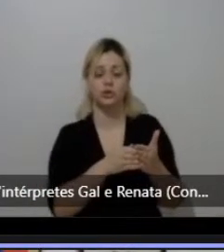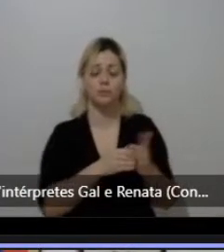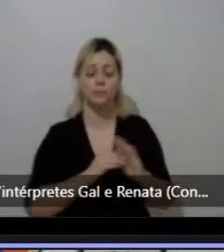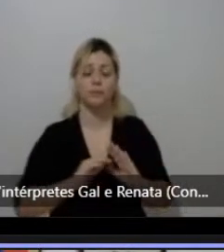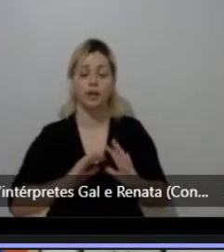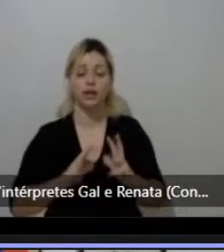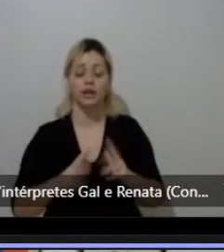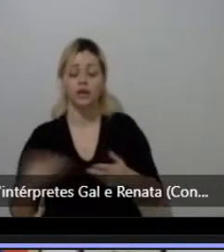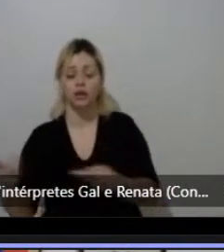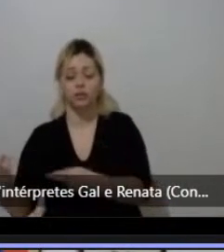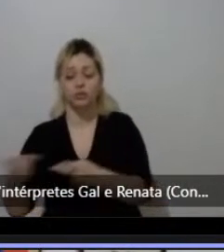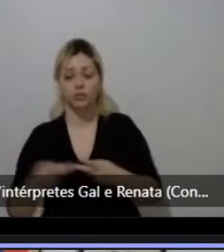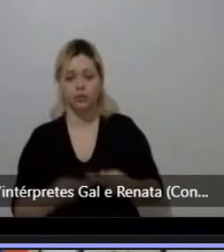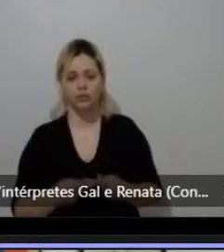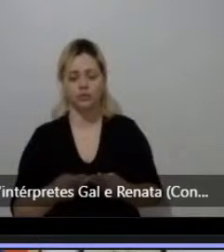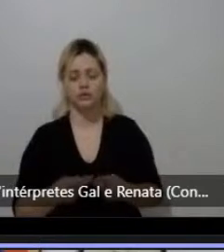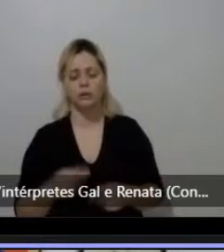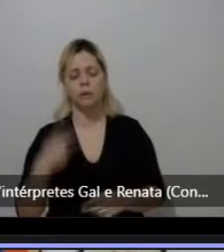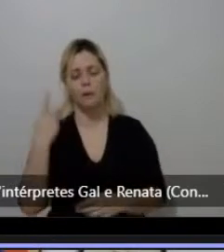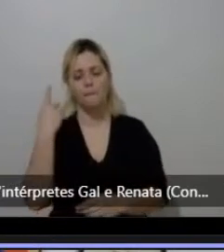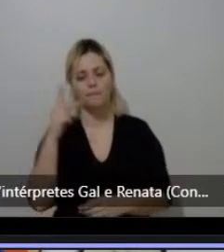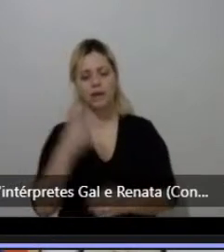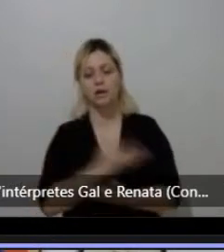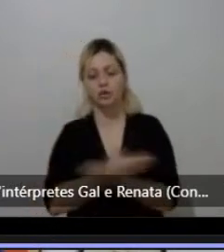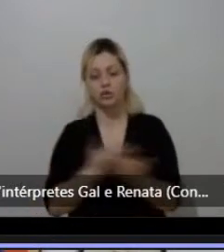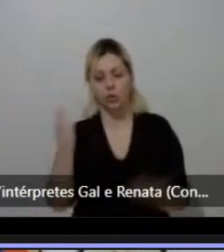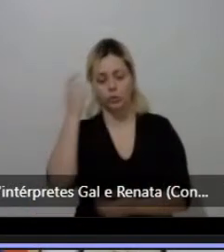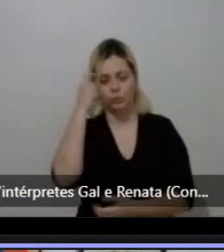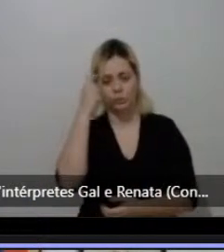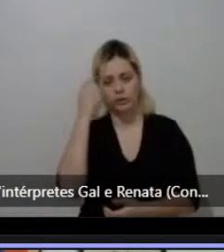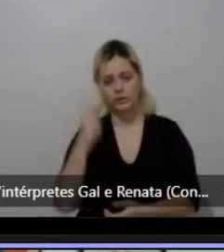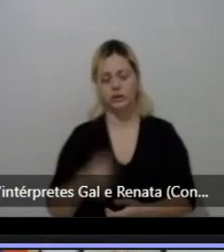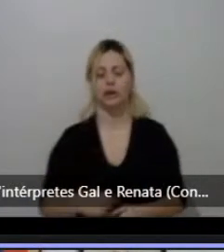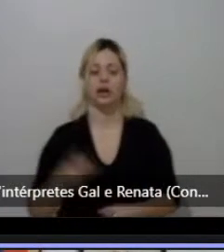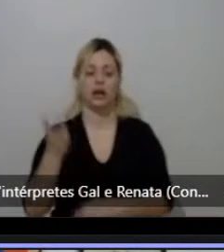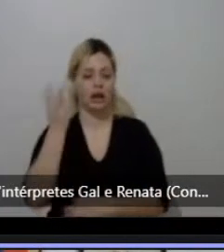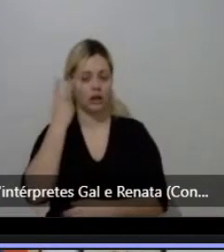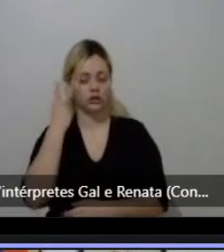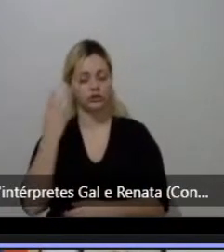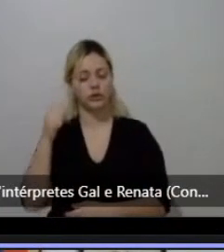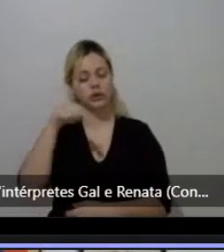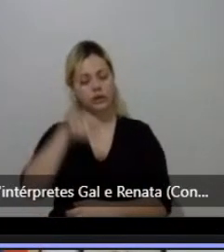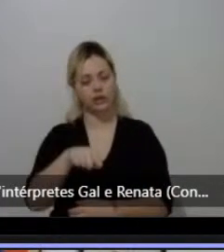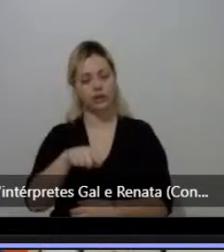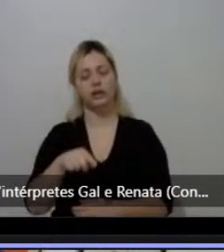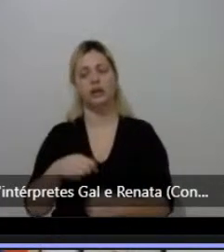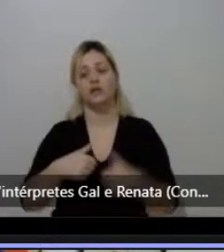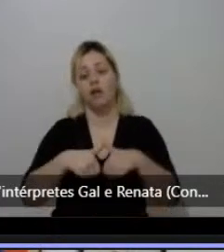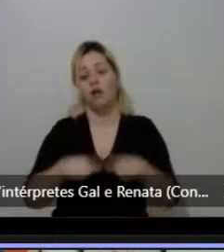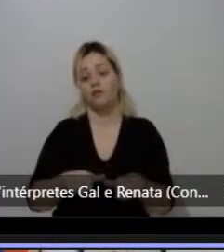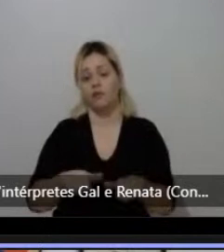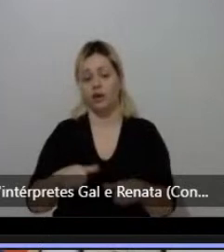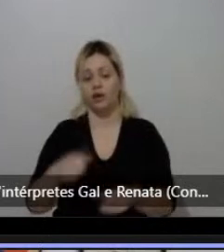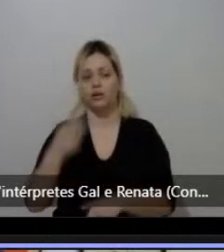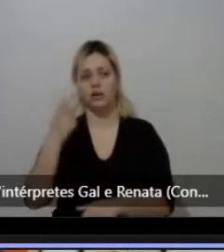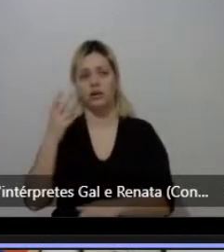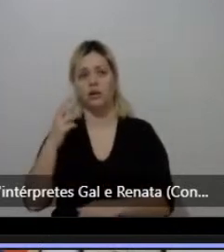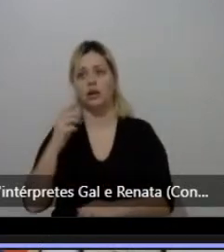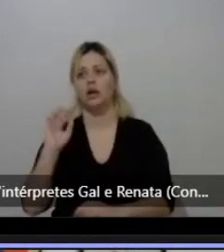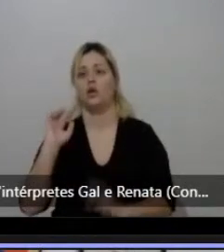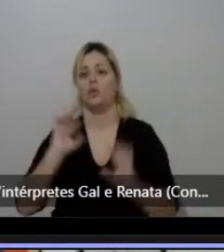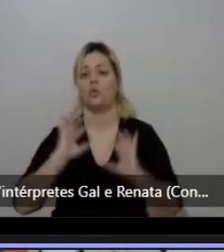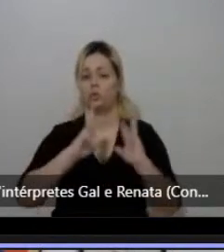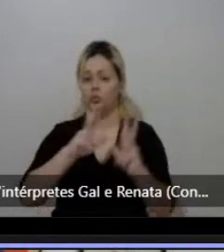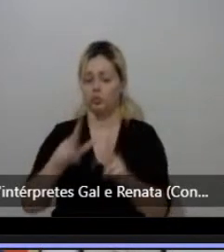E aí eu trouxe, né, momentos de inflexão, né, a história está aí, a gente está, né, parece que é